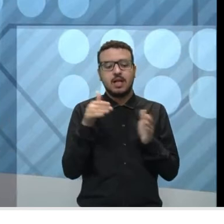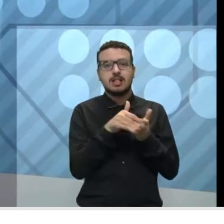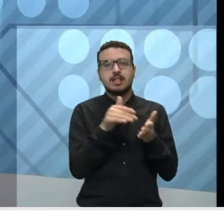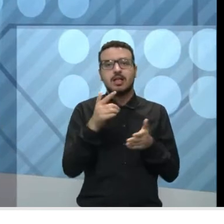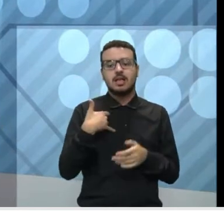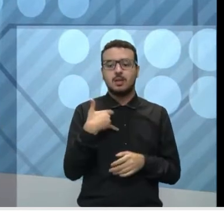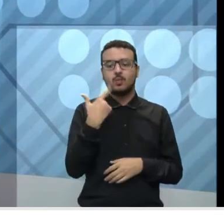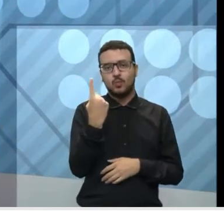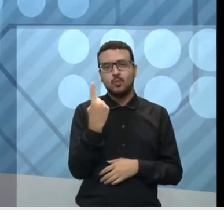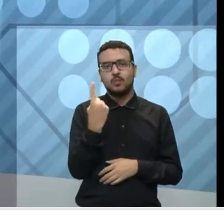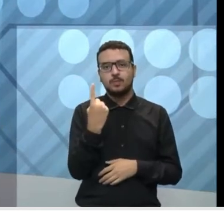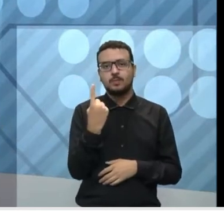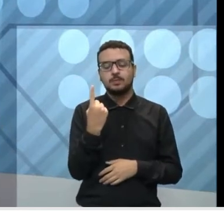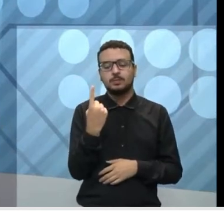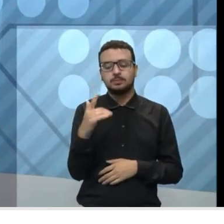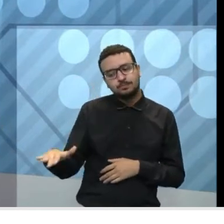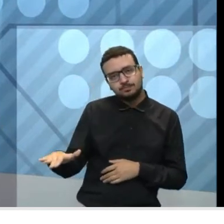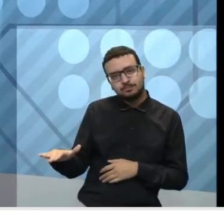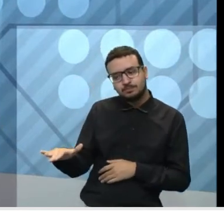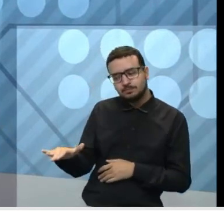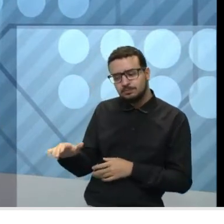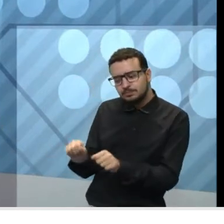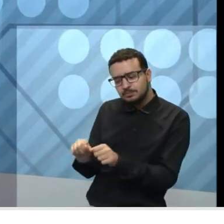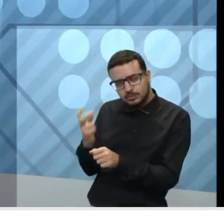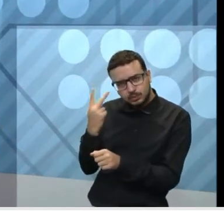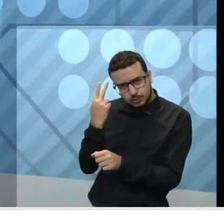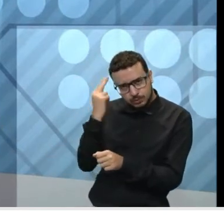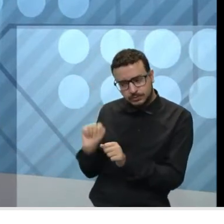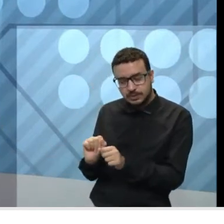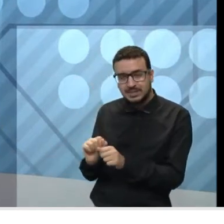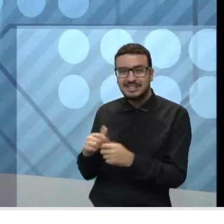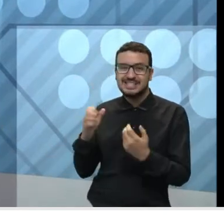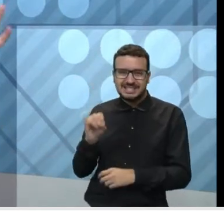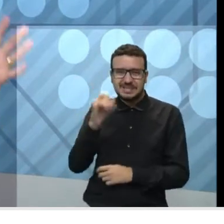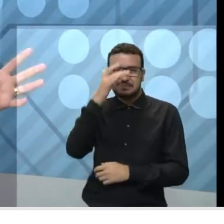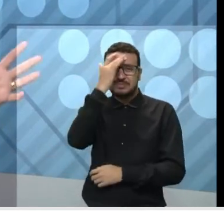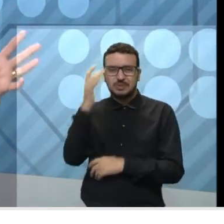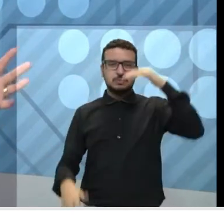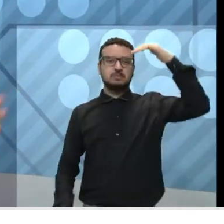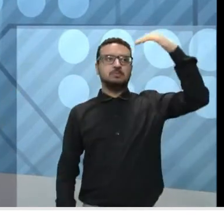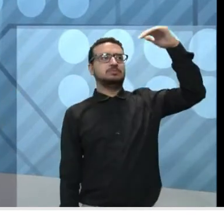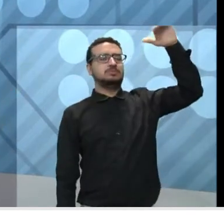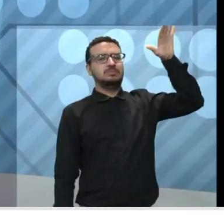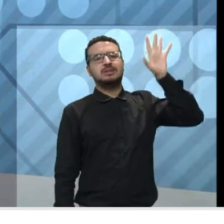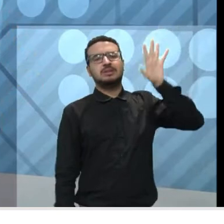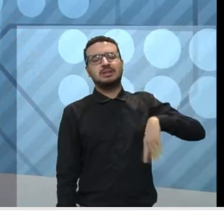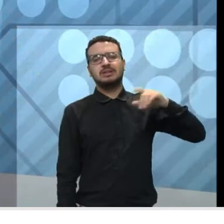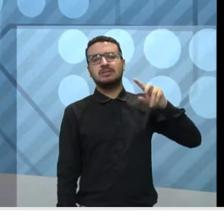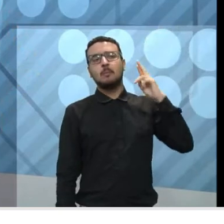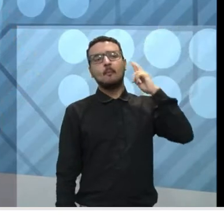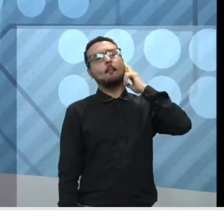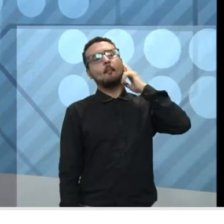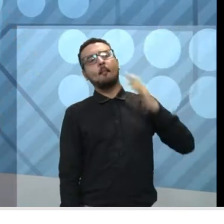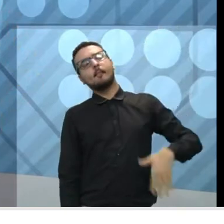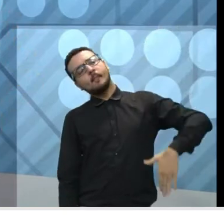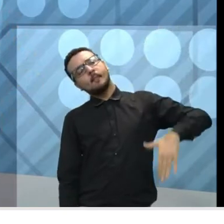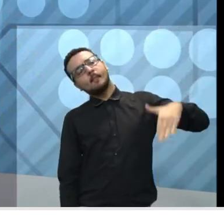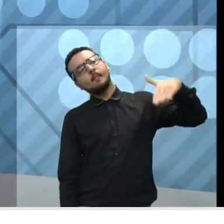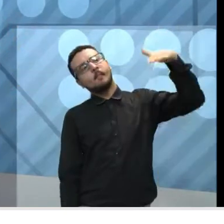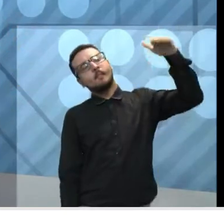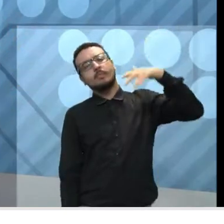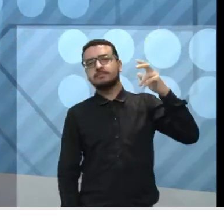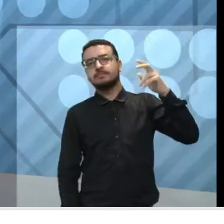sem ouvir, tem anos de privação auditiva, vai colocar um aparelho, um implante coclear, os seus resultados também não serão muito